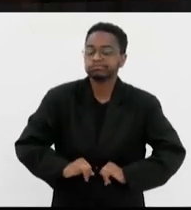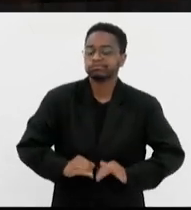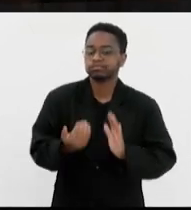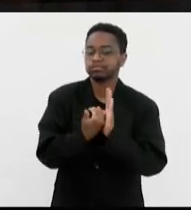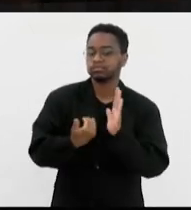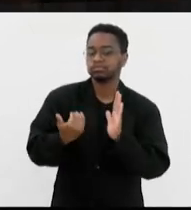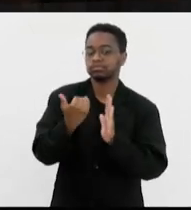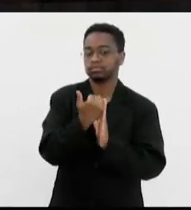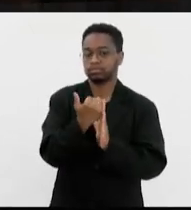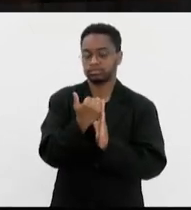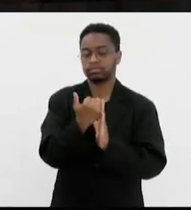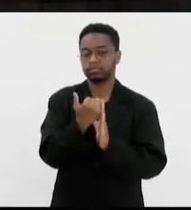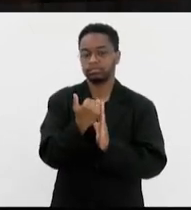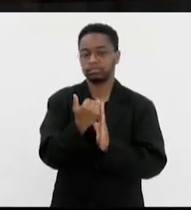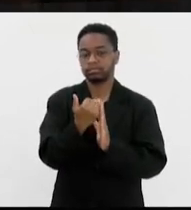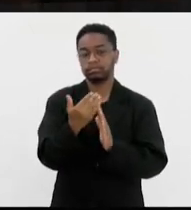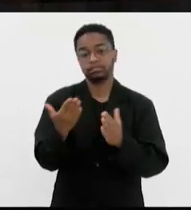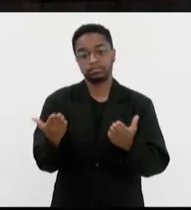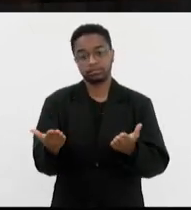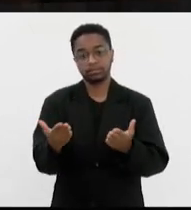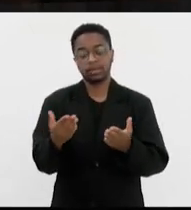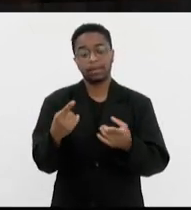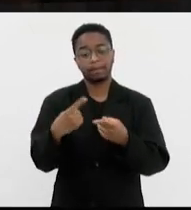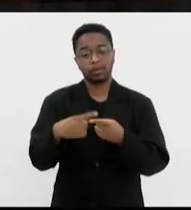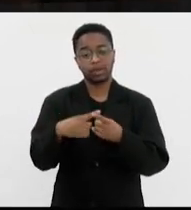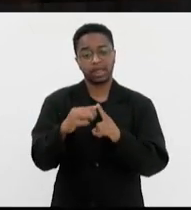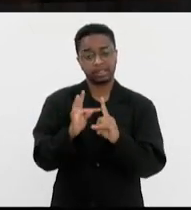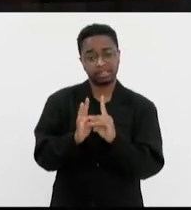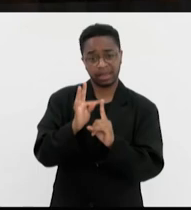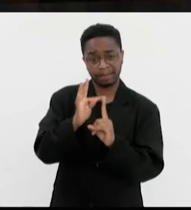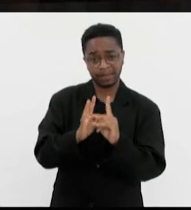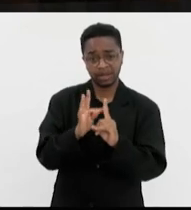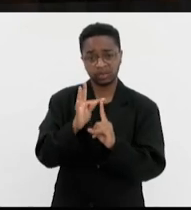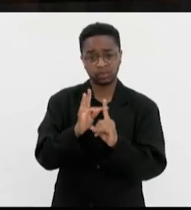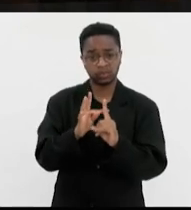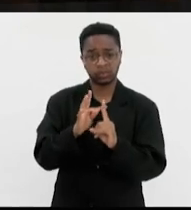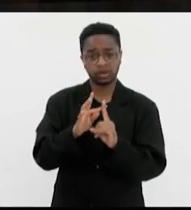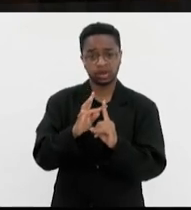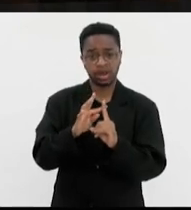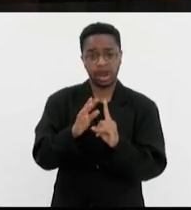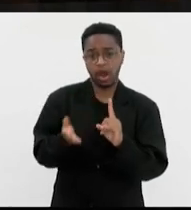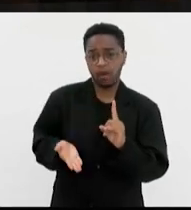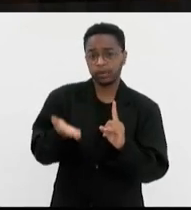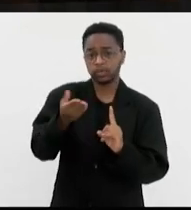intensamente. As temperaturas, em média, estão 2-3